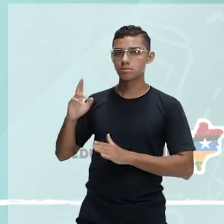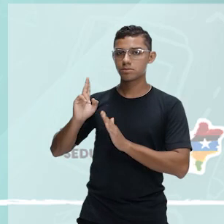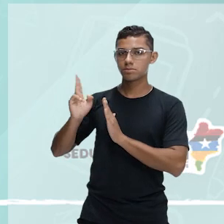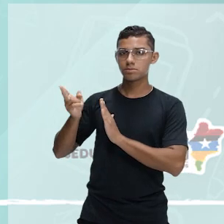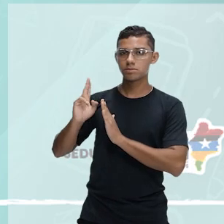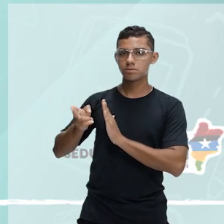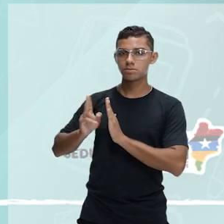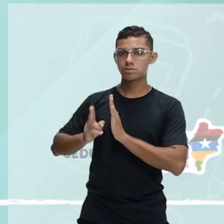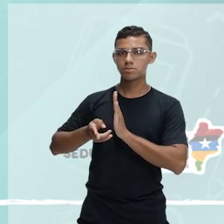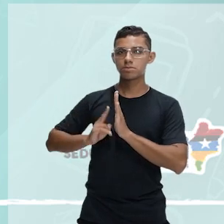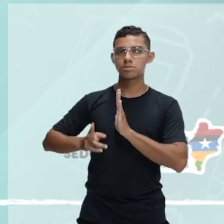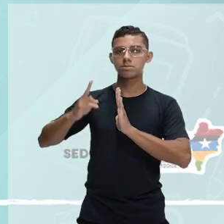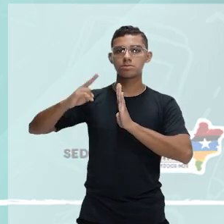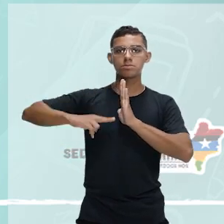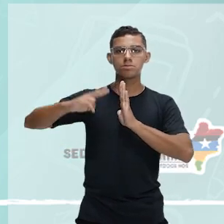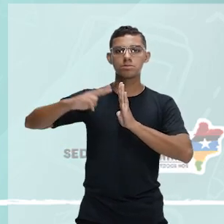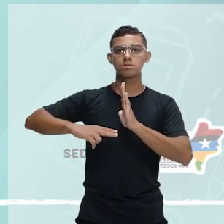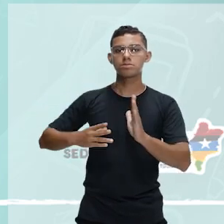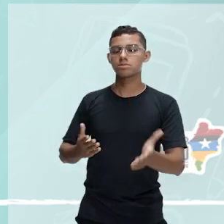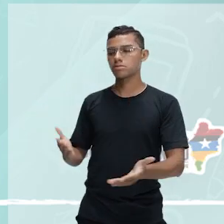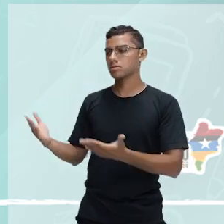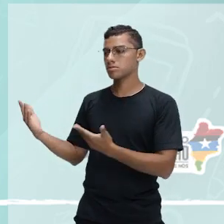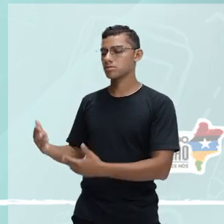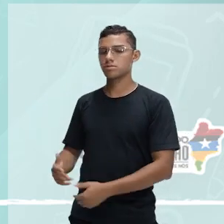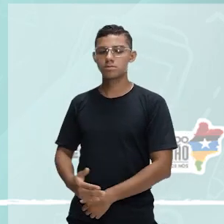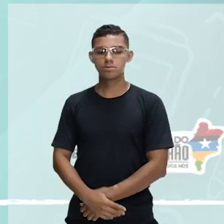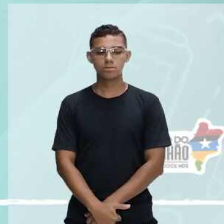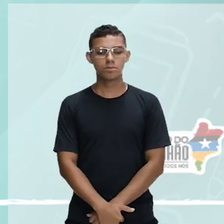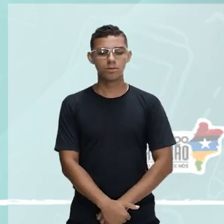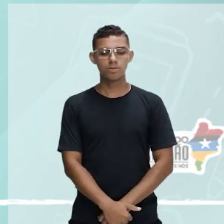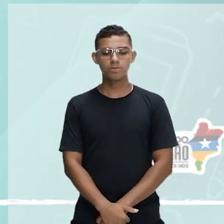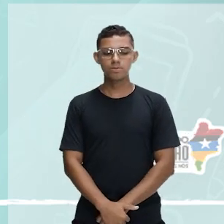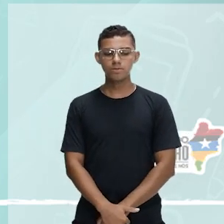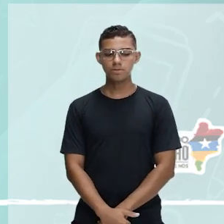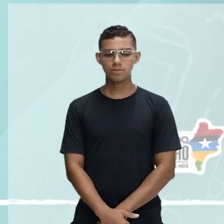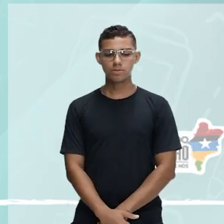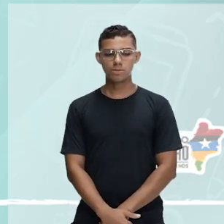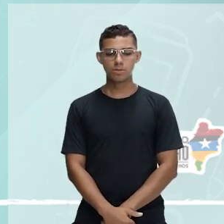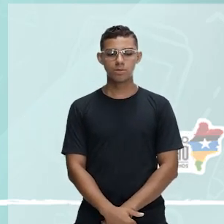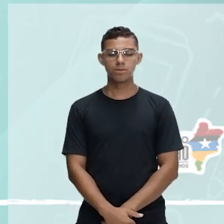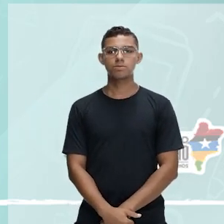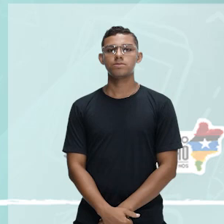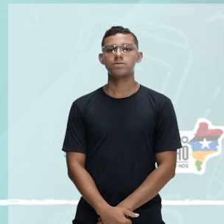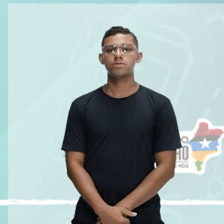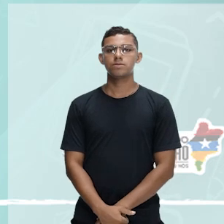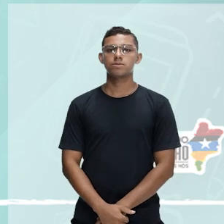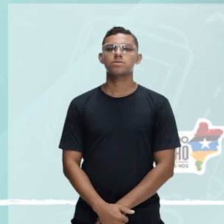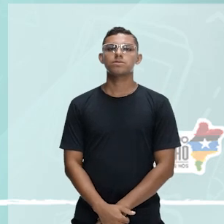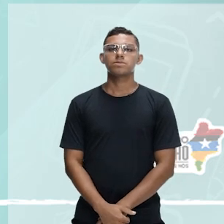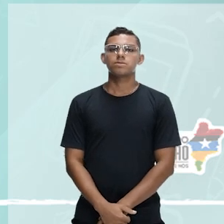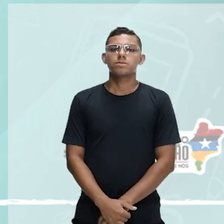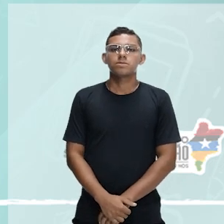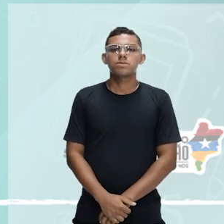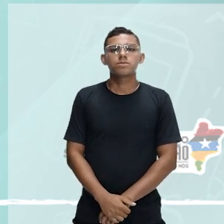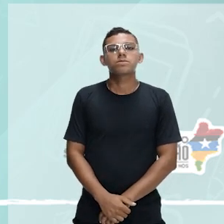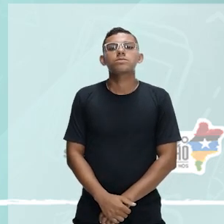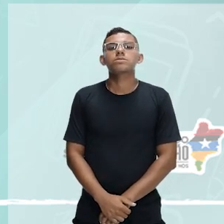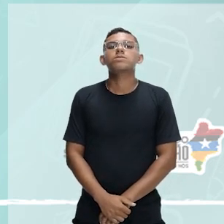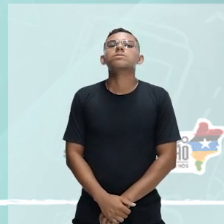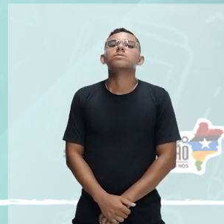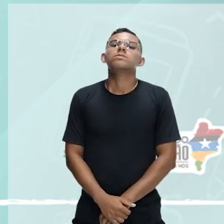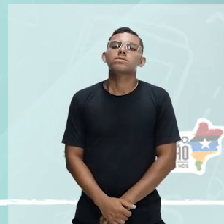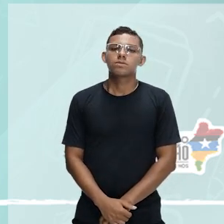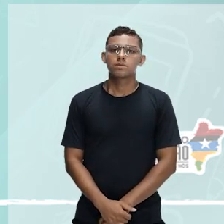solares e geradores elétricos, letra D, centrais geotérmicas e termoelétricas, e letra E, usinas de